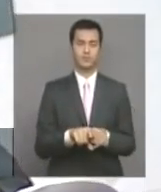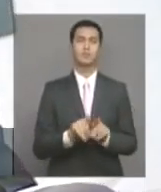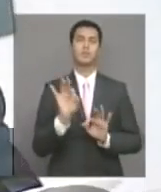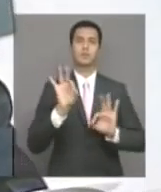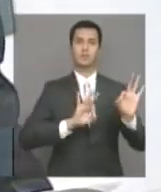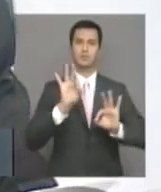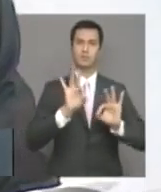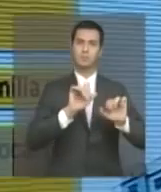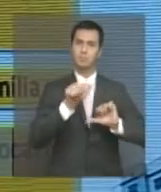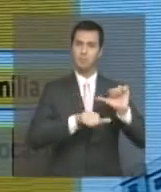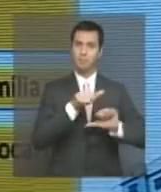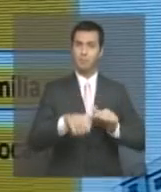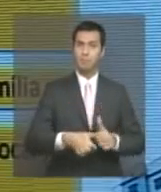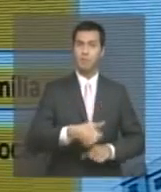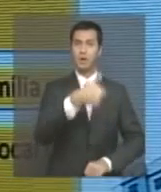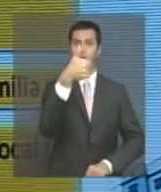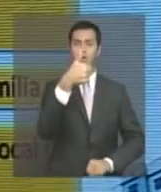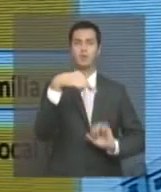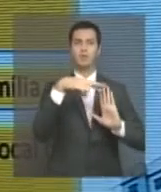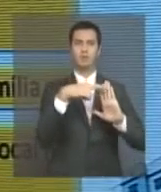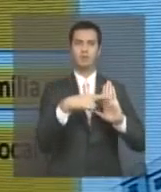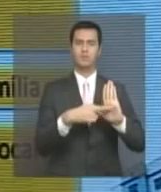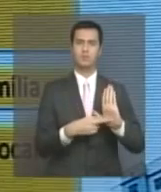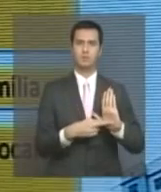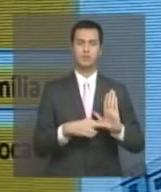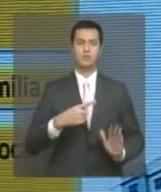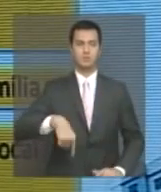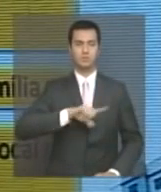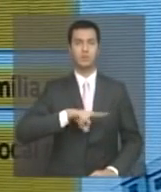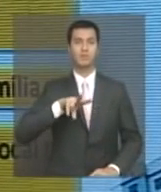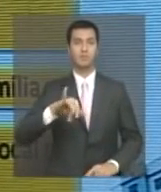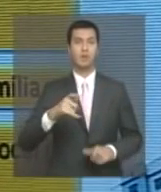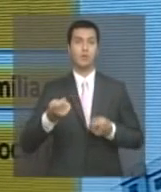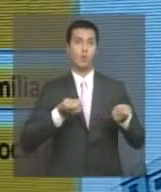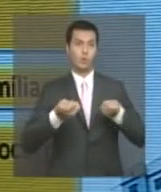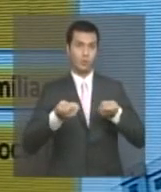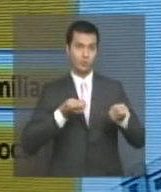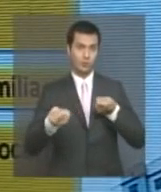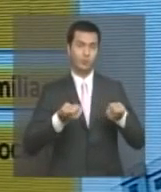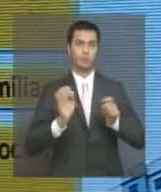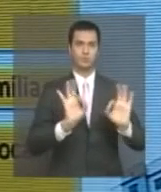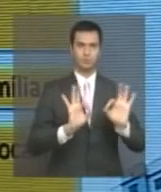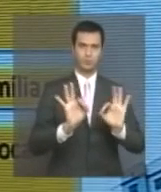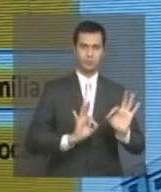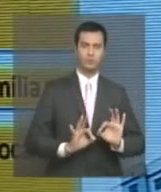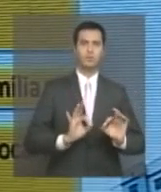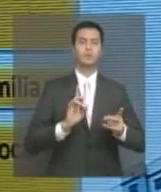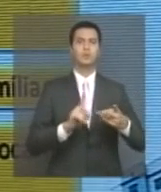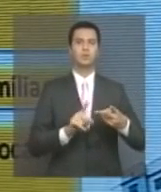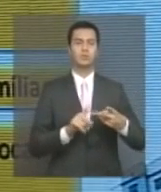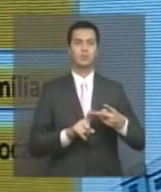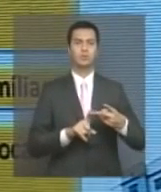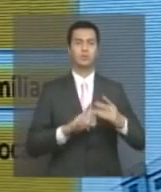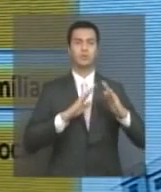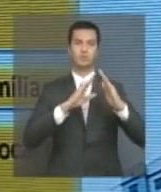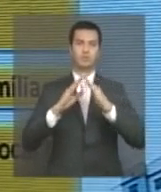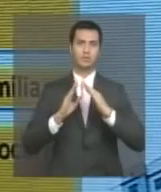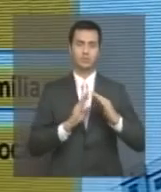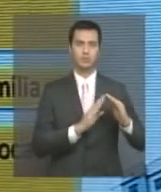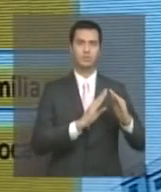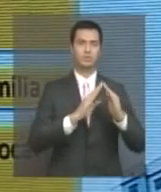aperfeiçoar as regras. Maior controle do programa, novas regras para alienação de imóveis, subvenção